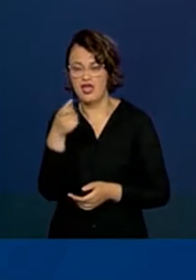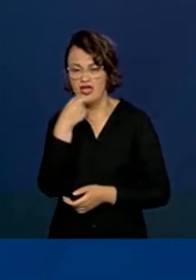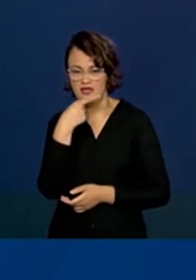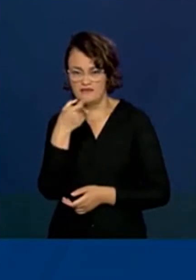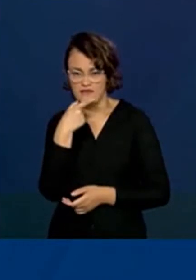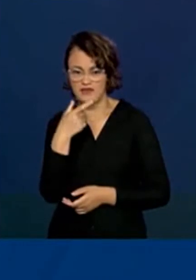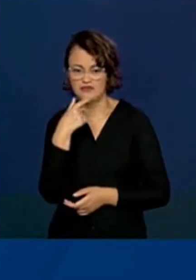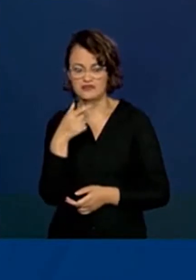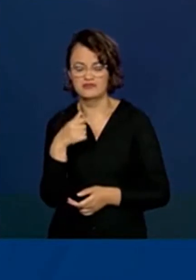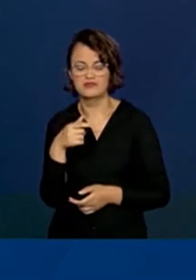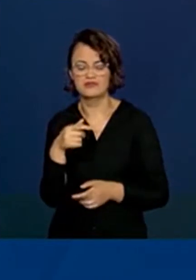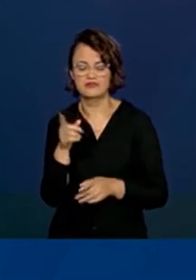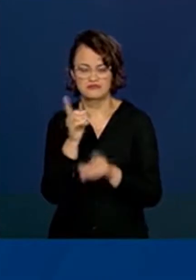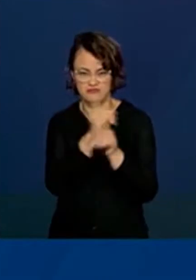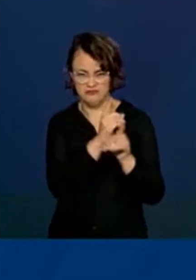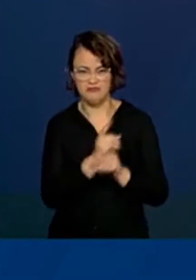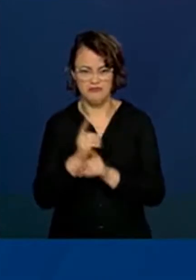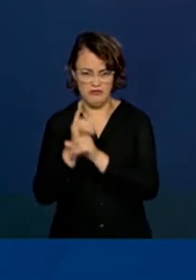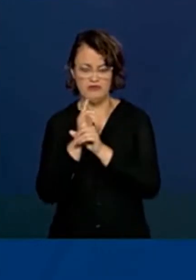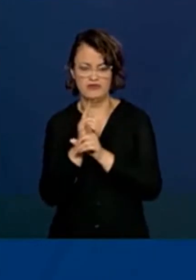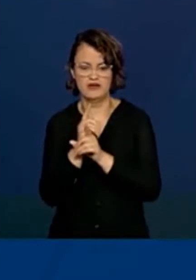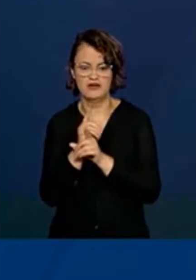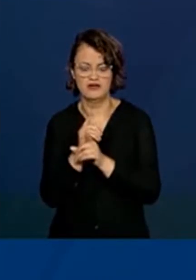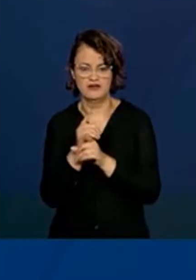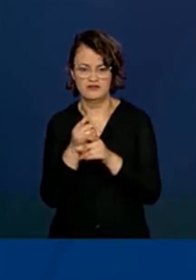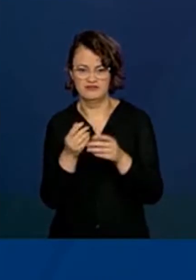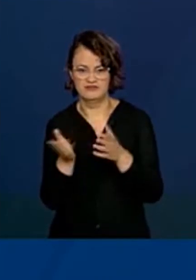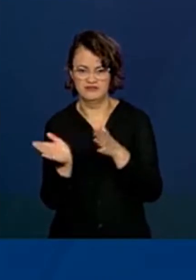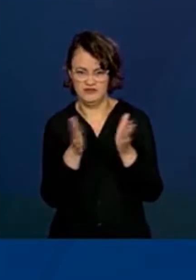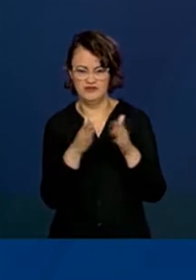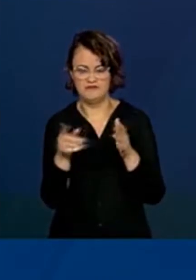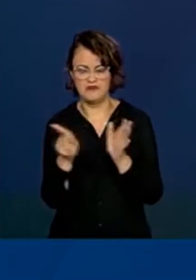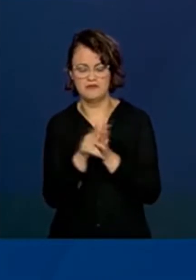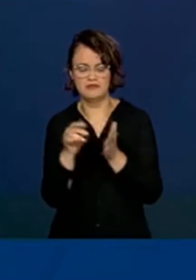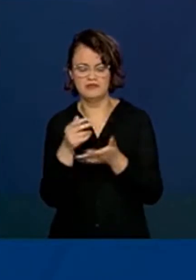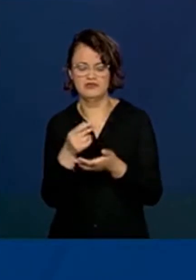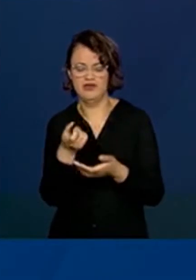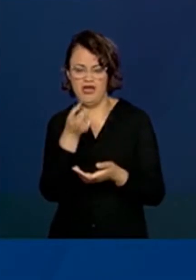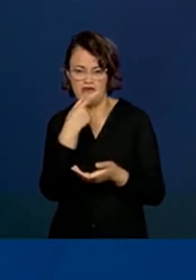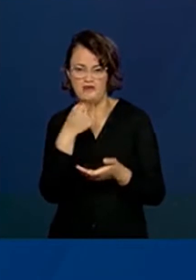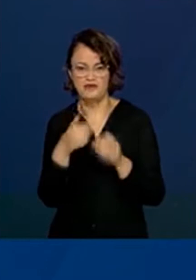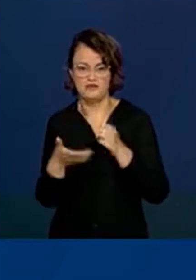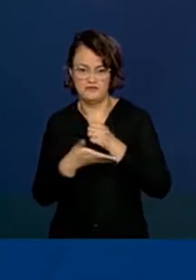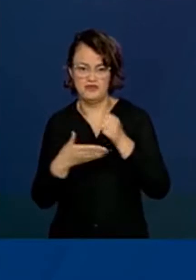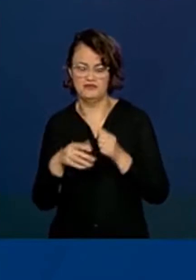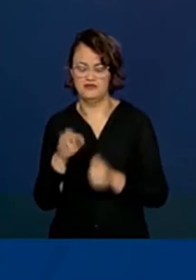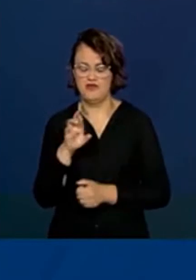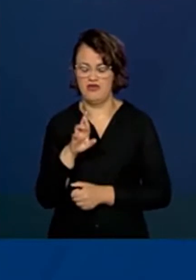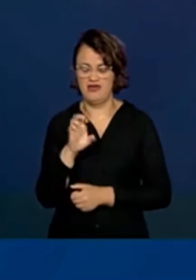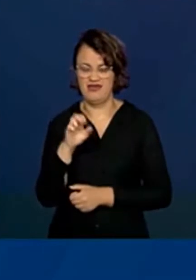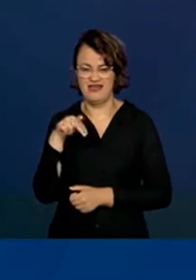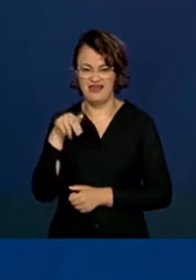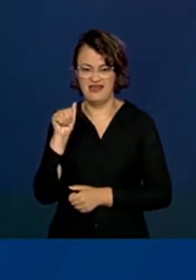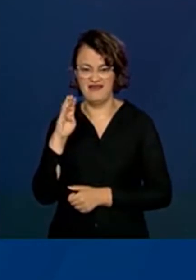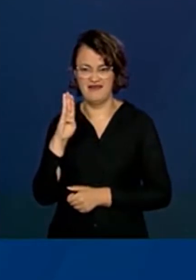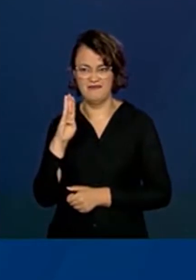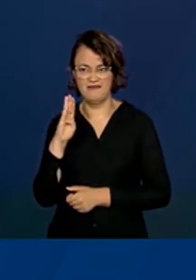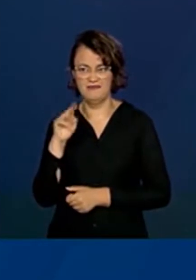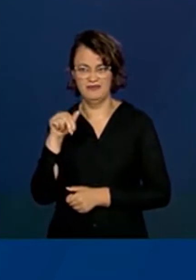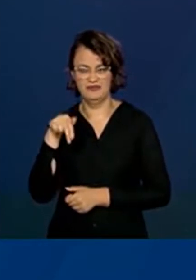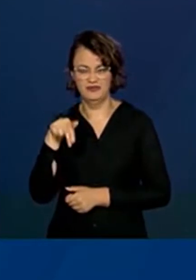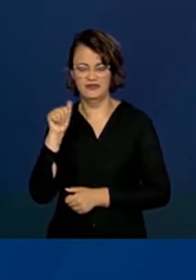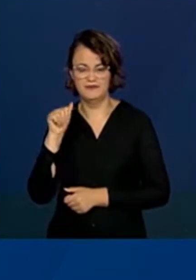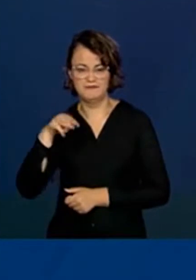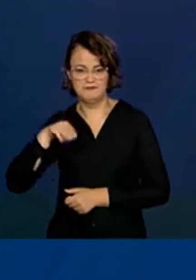49 apresentações, tudo isso consta na Relação Nacional de Medicamentos Essenciais, a RENAME, e